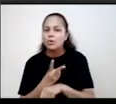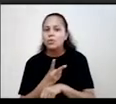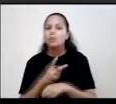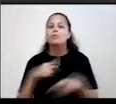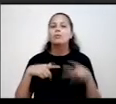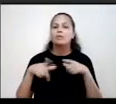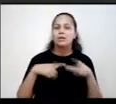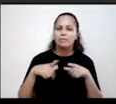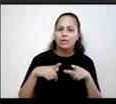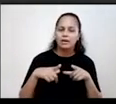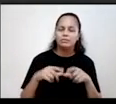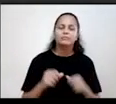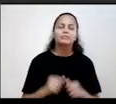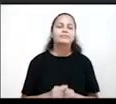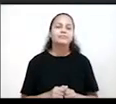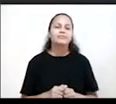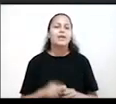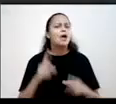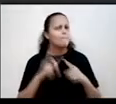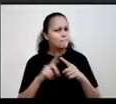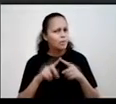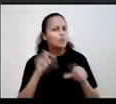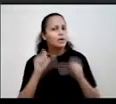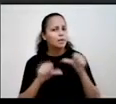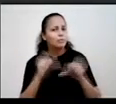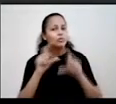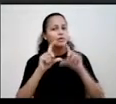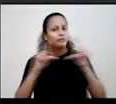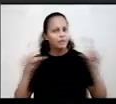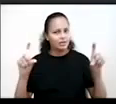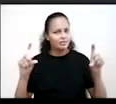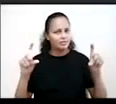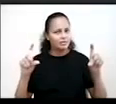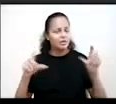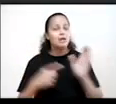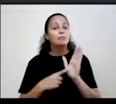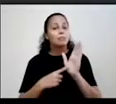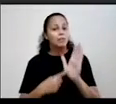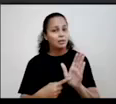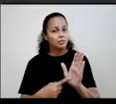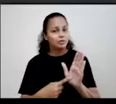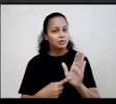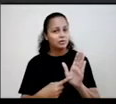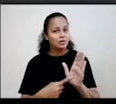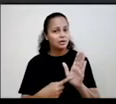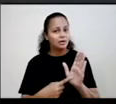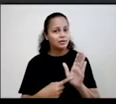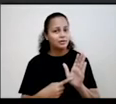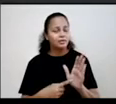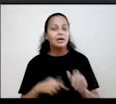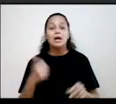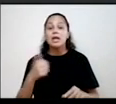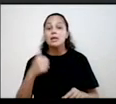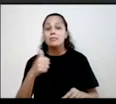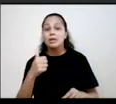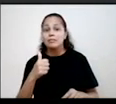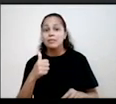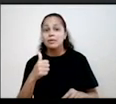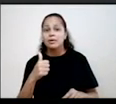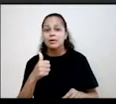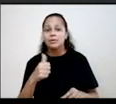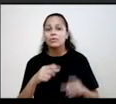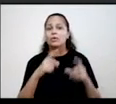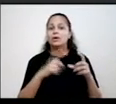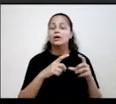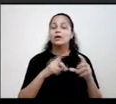posso inverter. Por que eu inverto, às vezes, a frase? Para destacar, é quando eu quero chamar atenção. Tudo que eu ponho em primeiro lugar na minha oração é